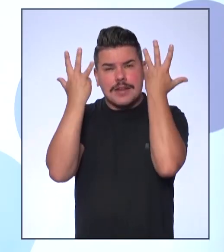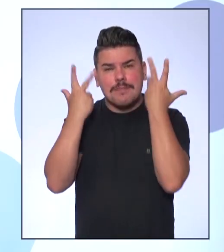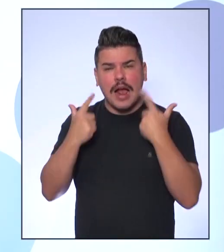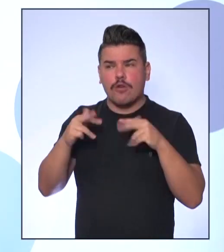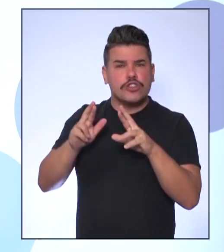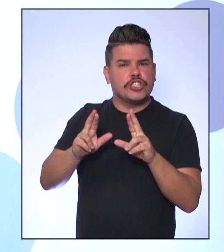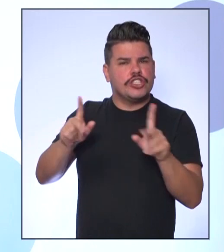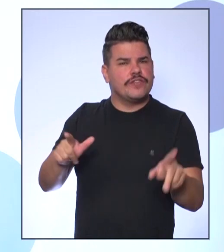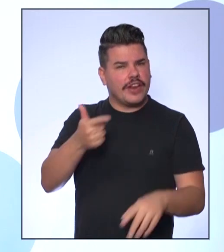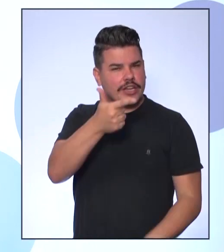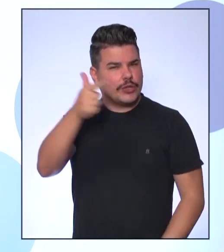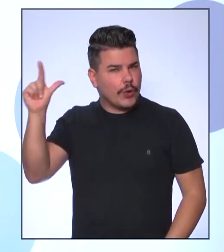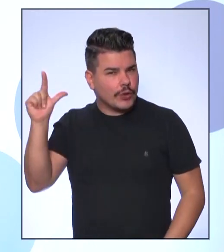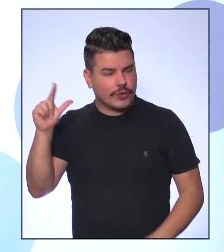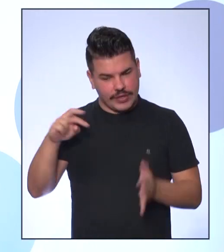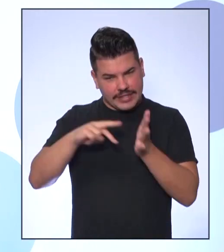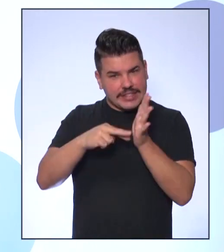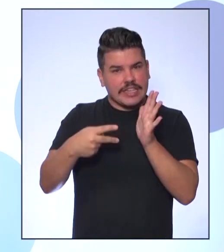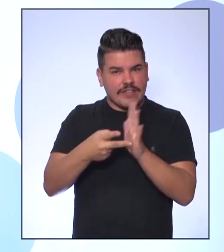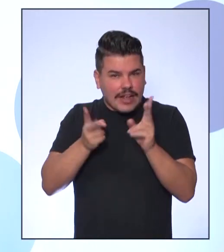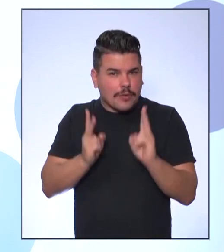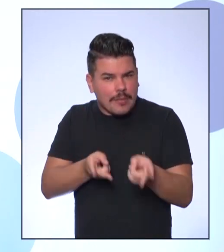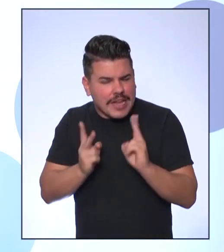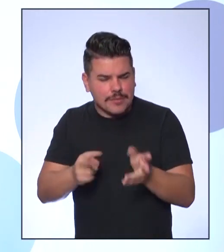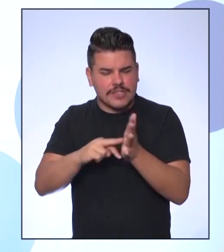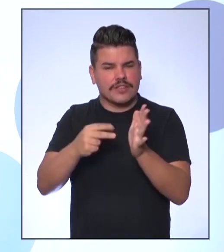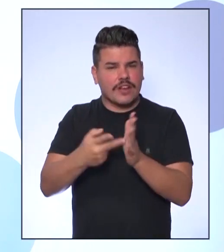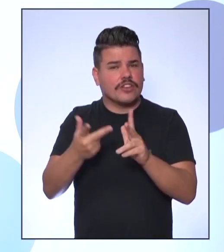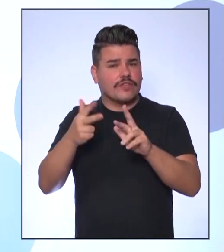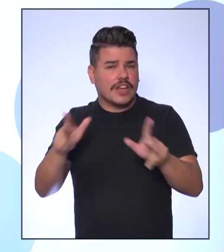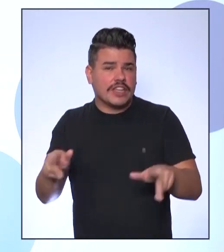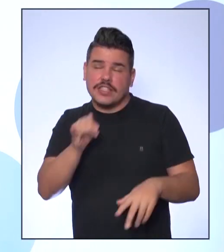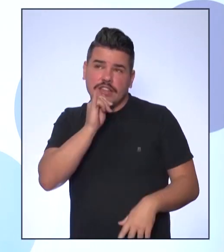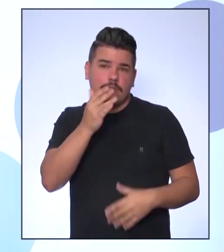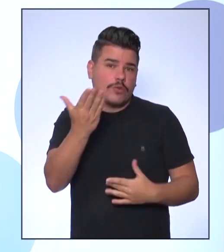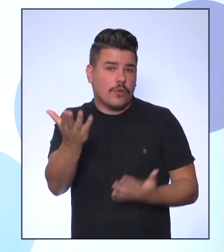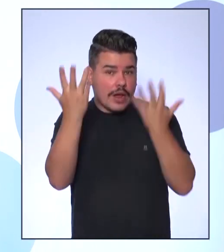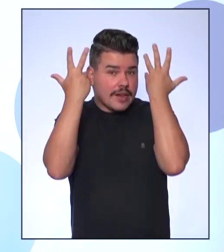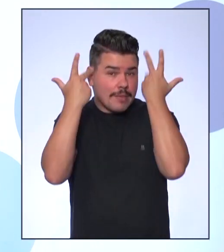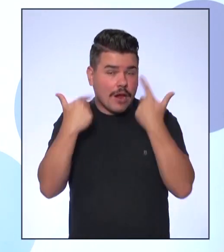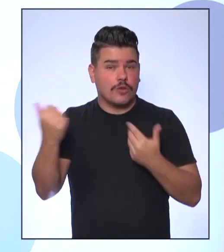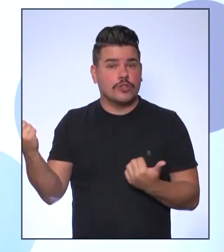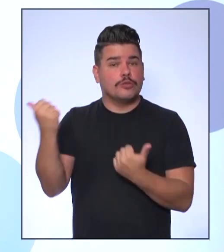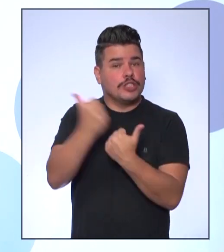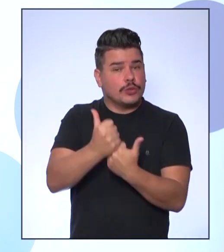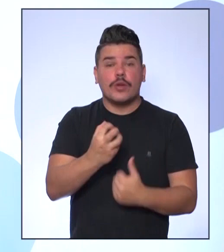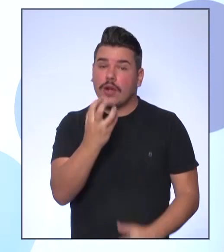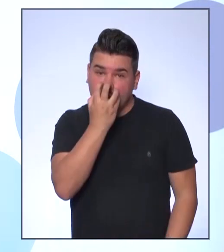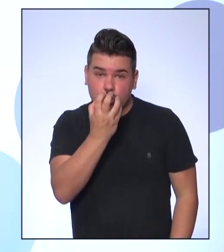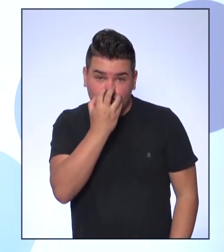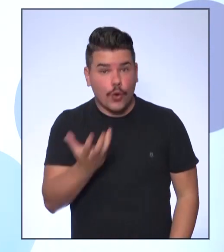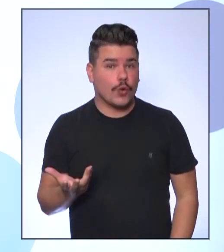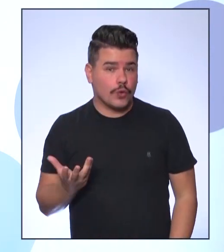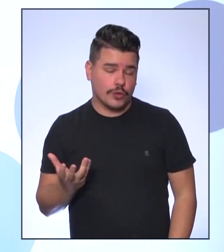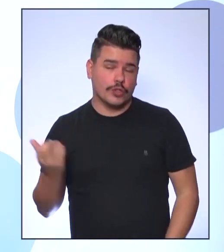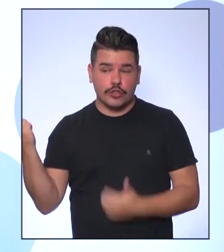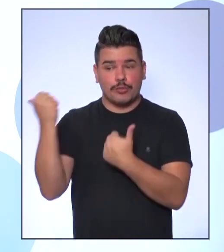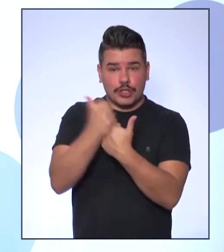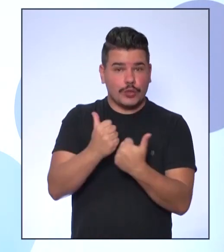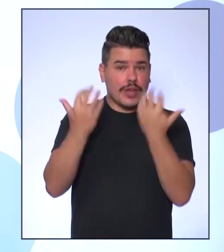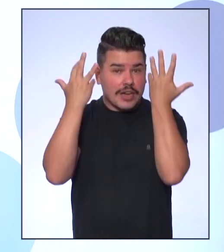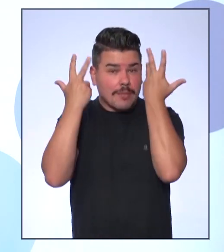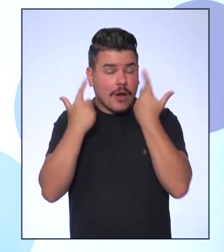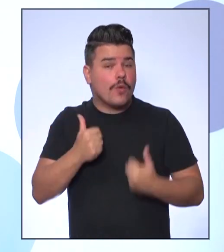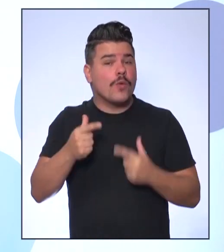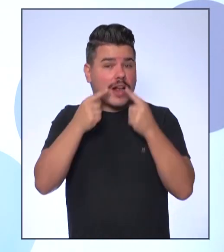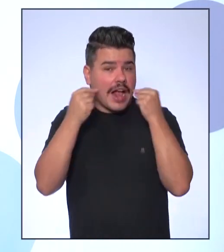Se mudasse, em vez de ser uma ovelha, né, um carneiro, fosse, sei lá, um cachorrinho, um gatinho, né? Teria o